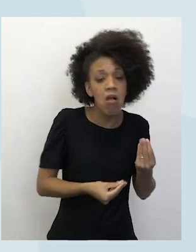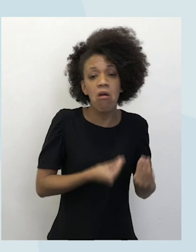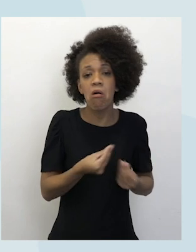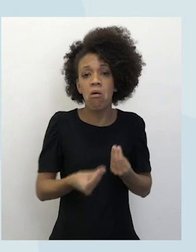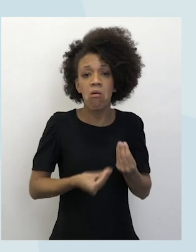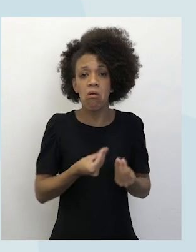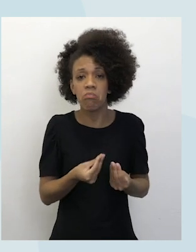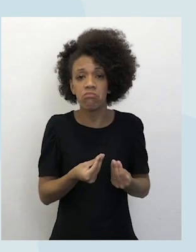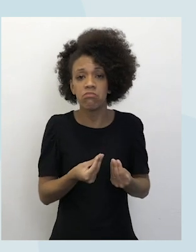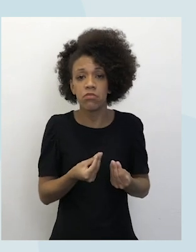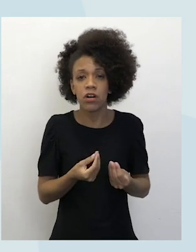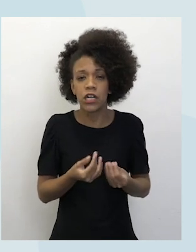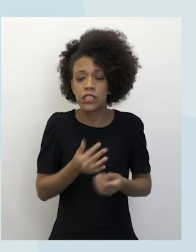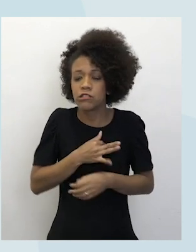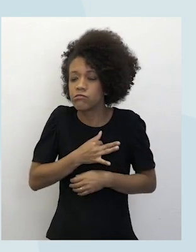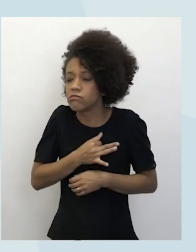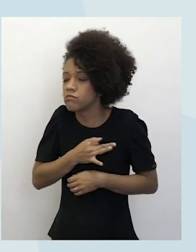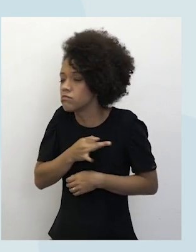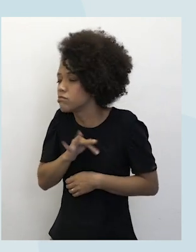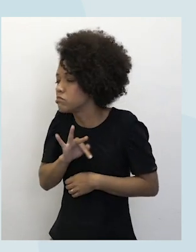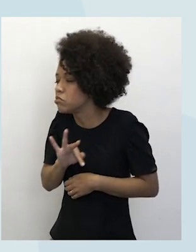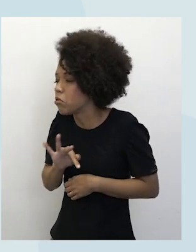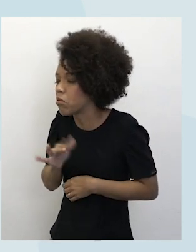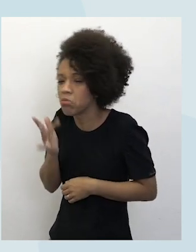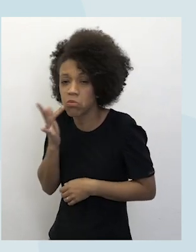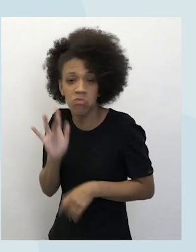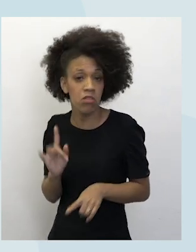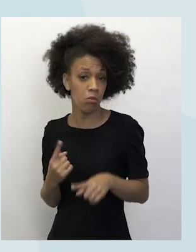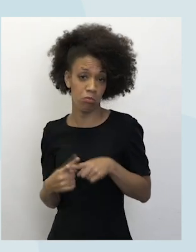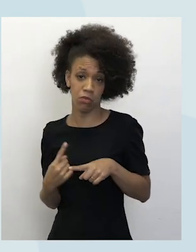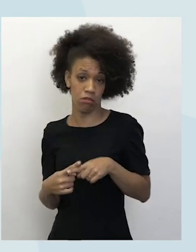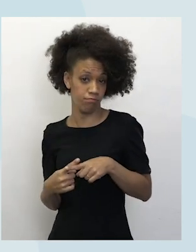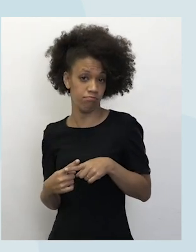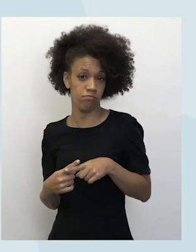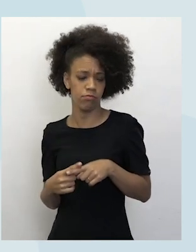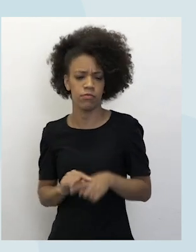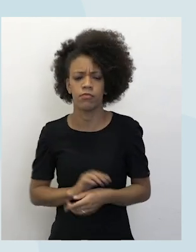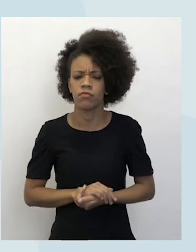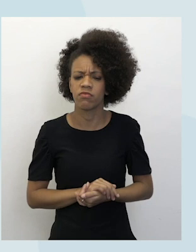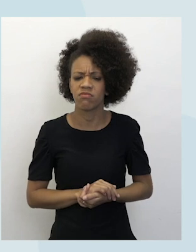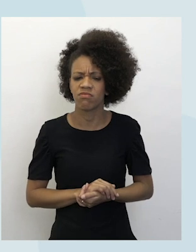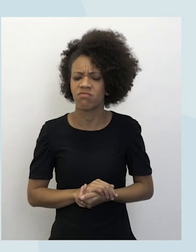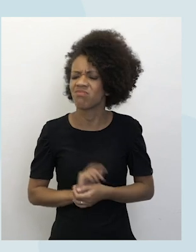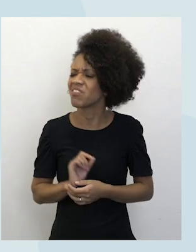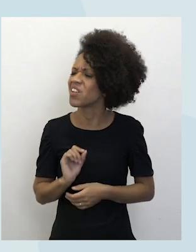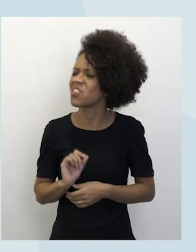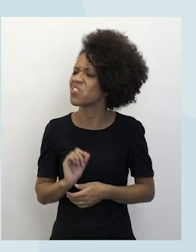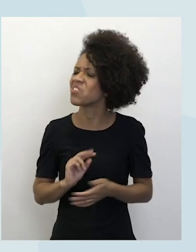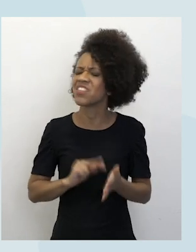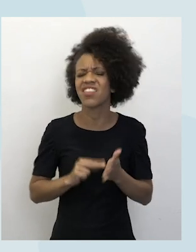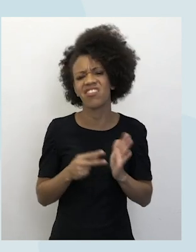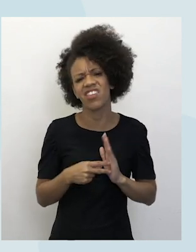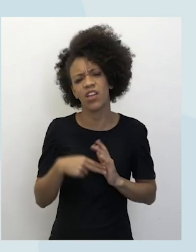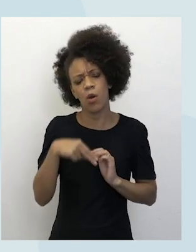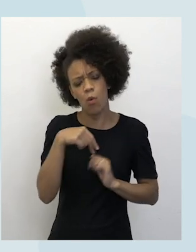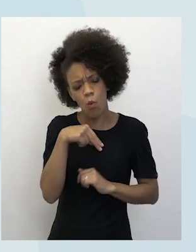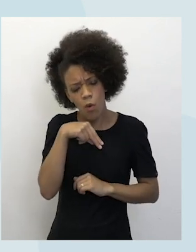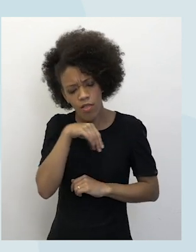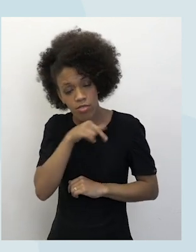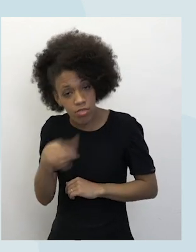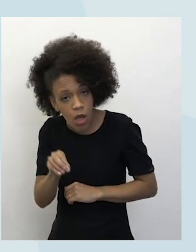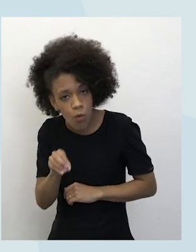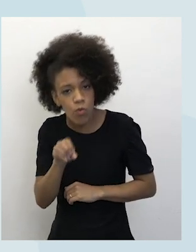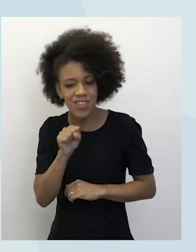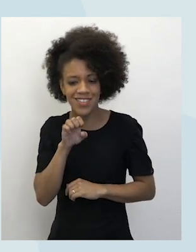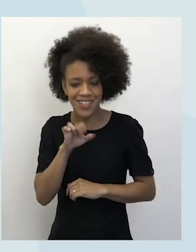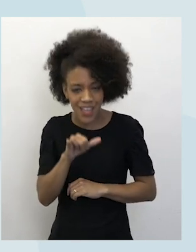sei cole e dói não sei porquê e o que seria esse um não sei que que não sei